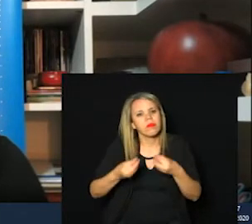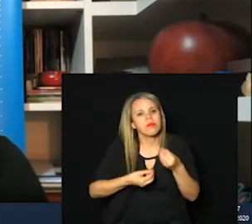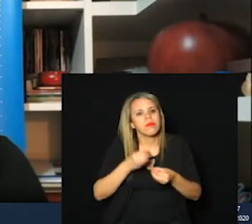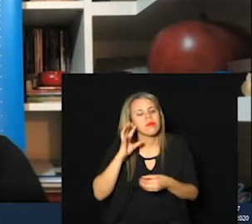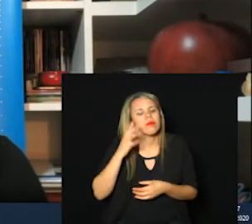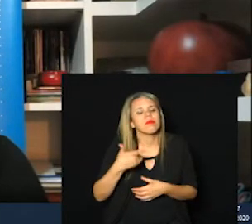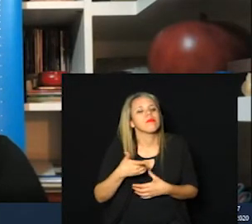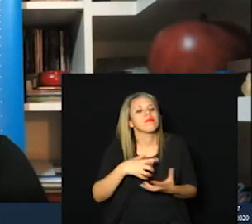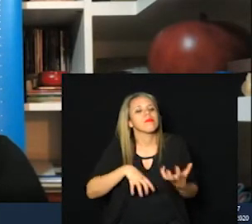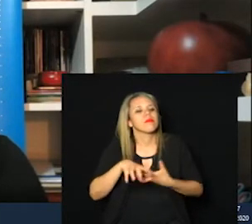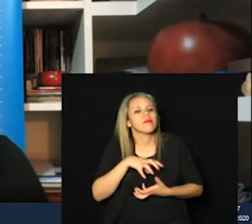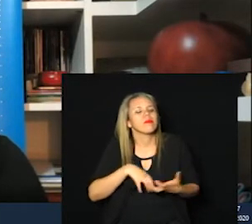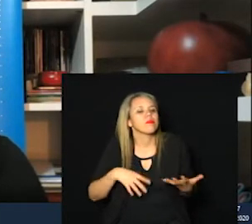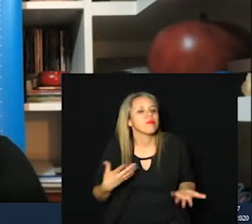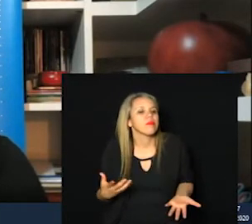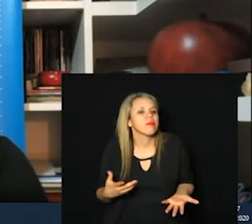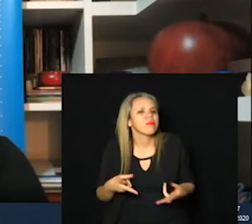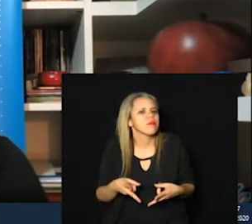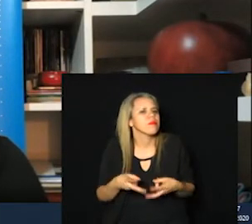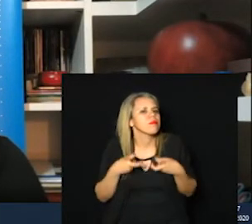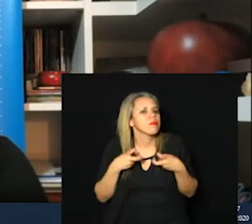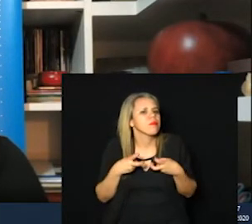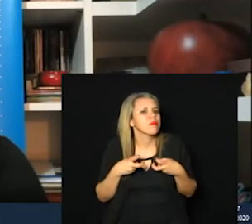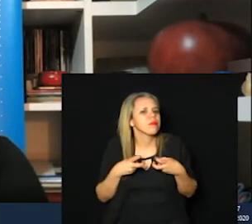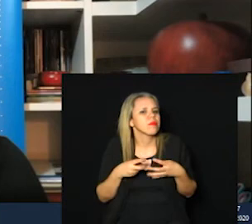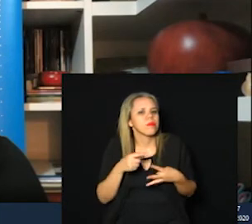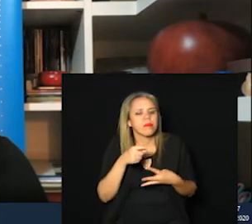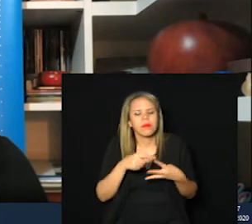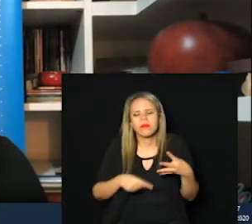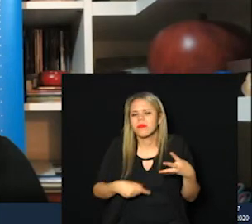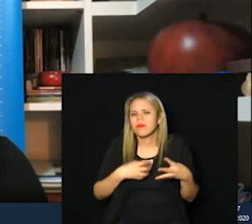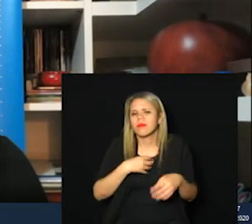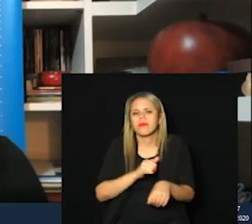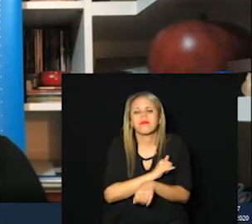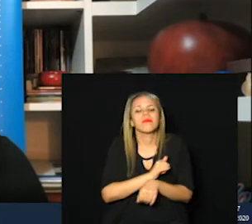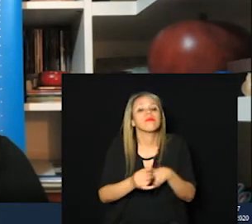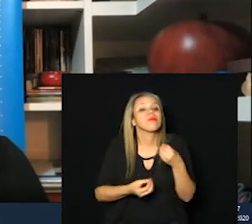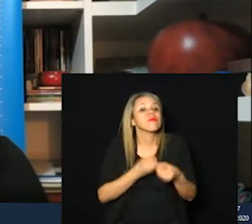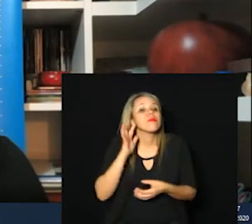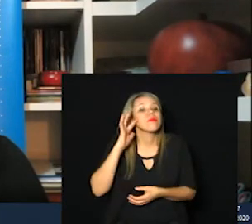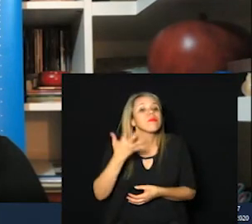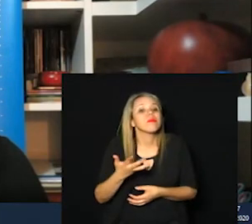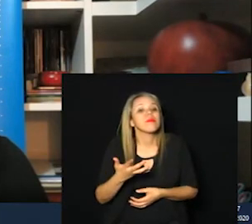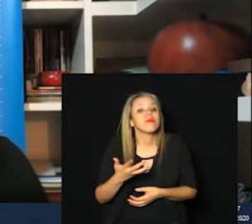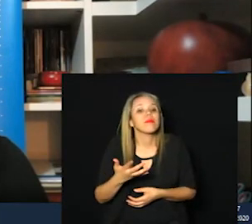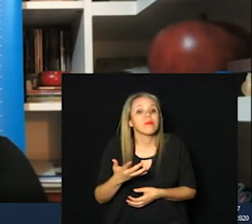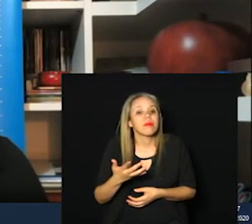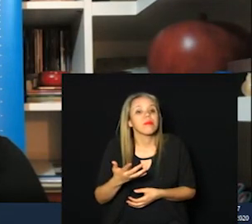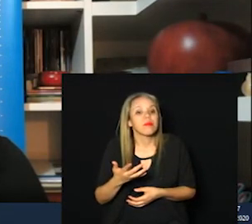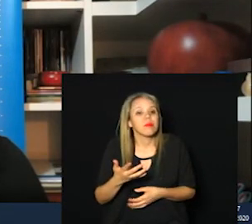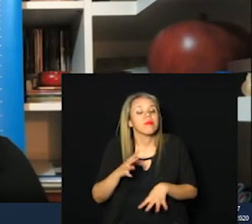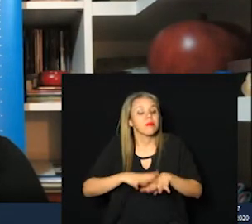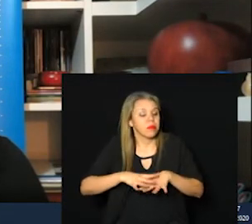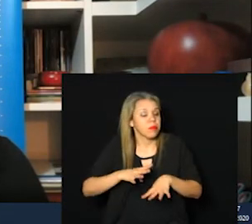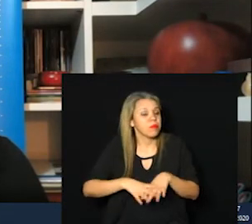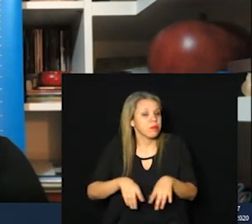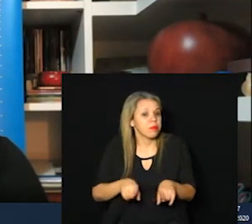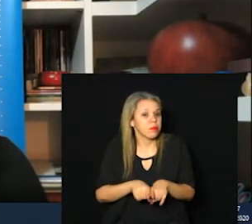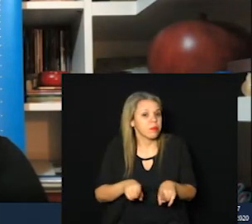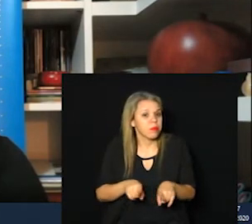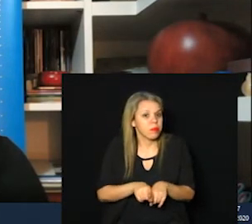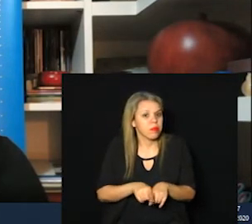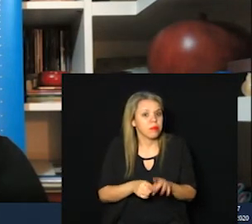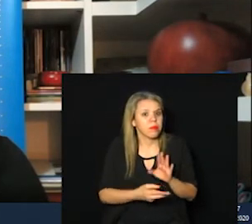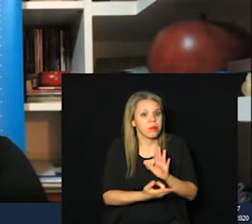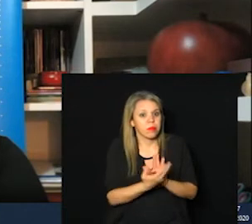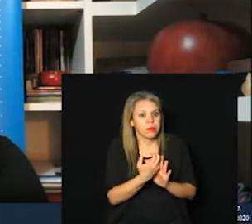aquele conflito. E a gente percebeu que tinham menos 4 formas de resolver. Isso se tornou uma atividade, claro, de matemática também, fazer um gráfico com